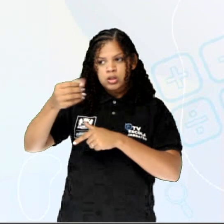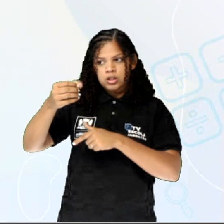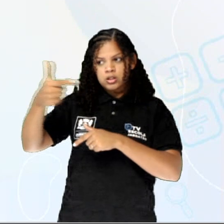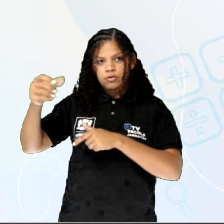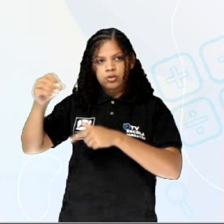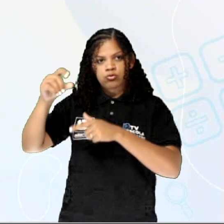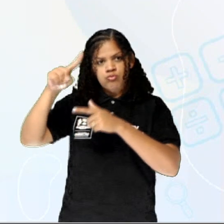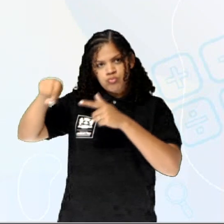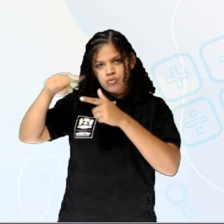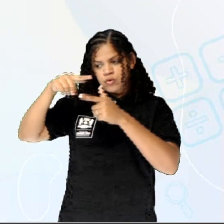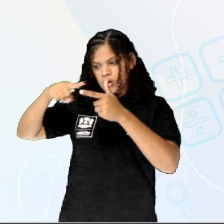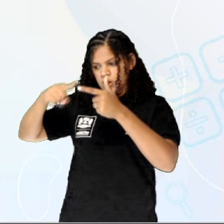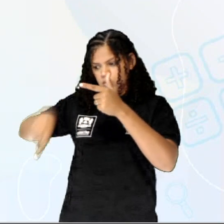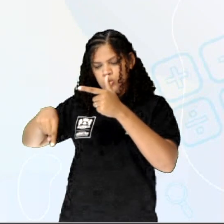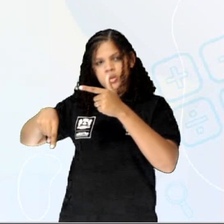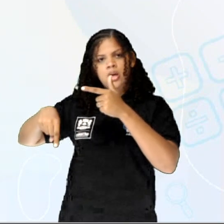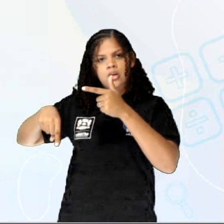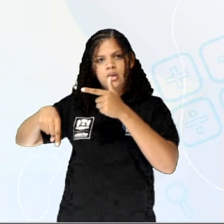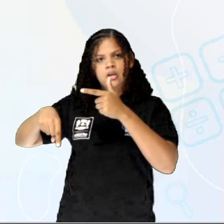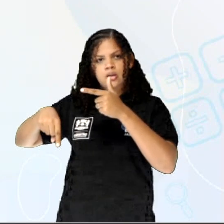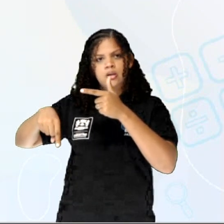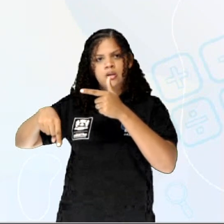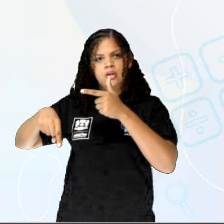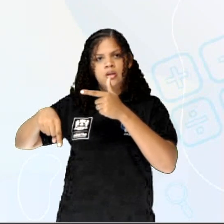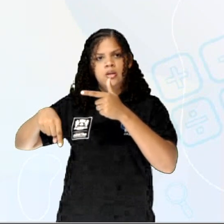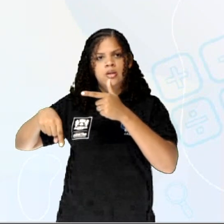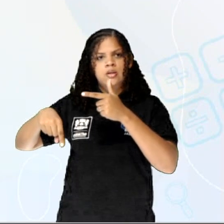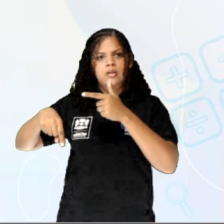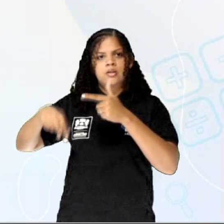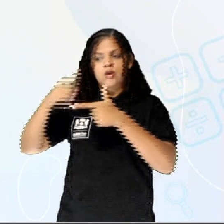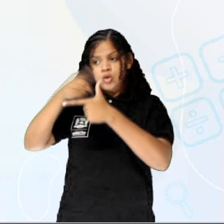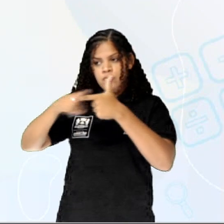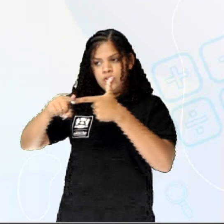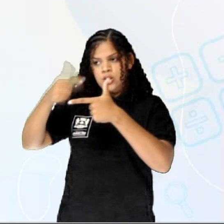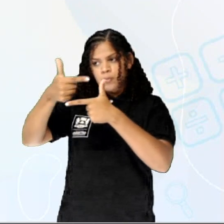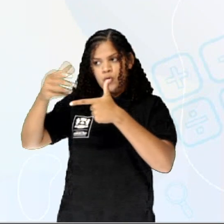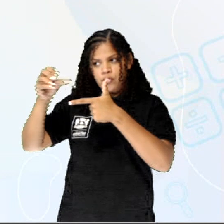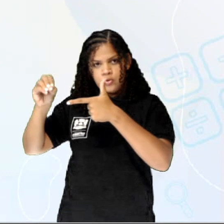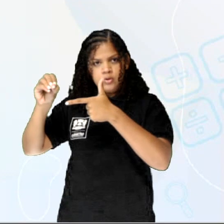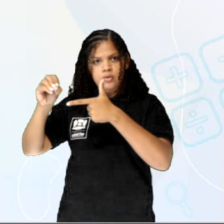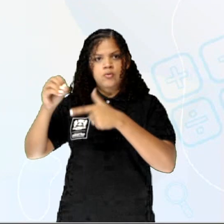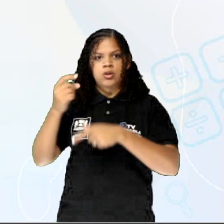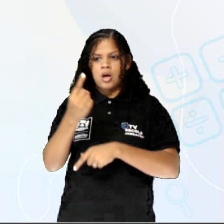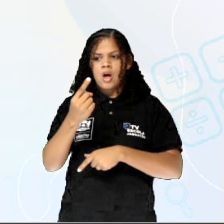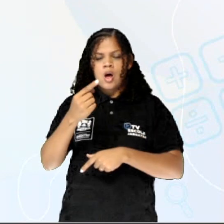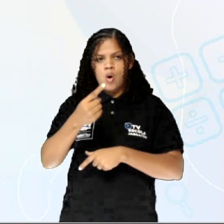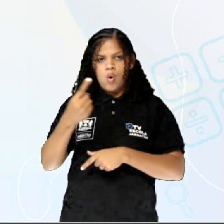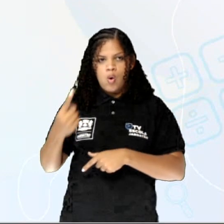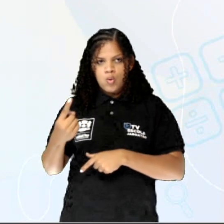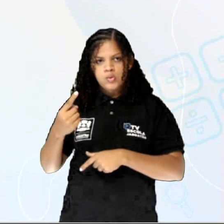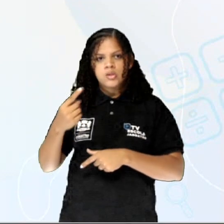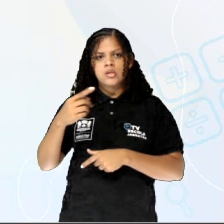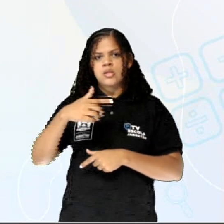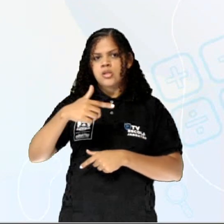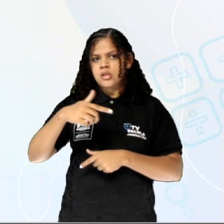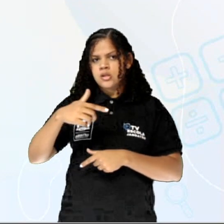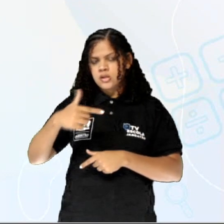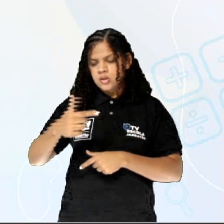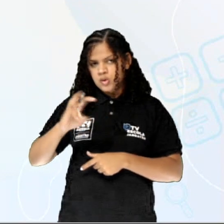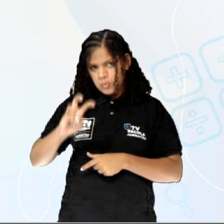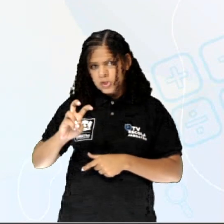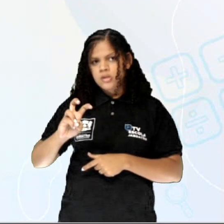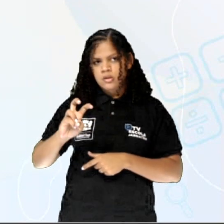porque é uma multiplicação de fração, né? Então é como se eu dividisse 800 por 8 e vai sobrar 100 no denominador. Eu posso fazer